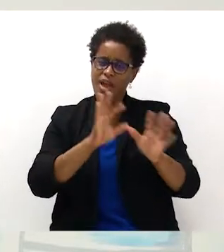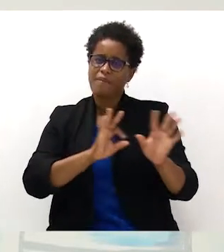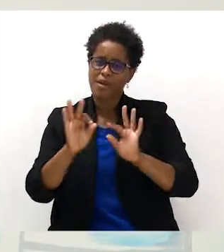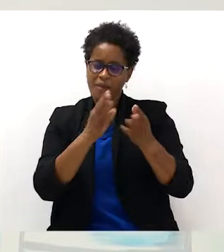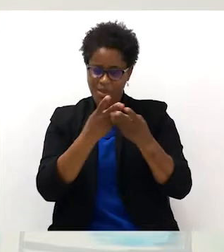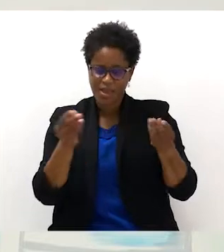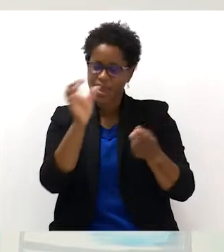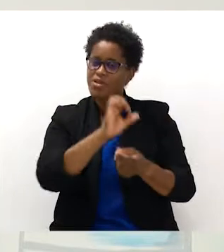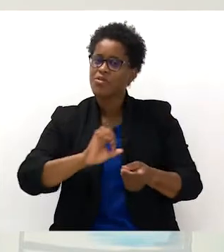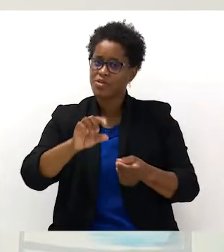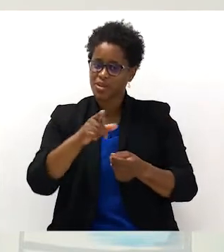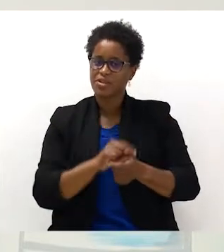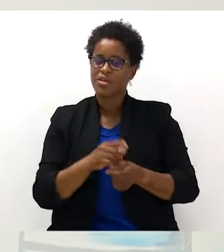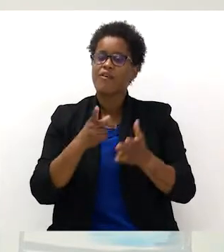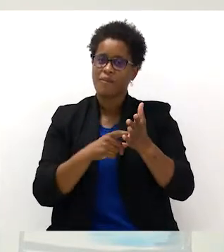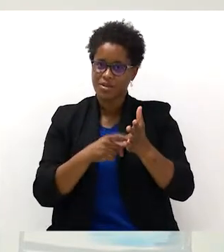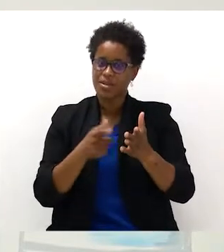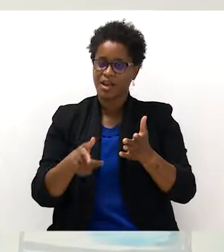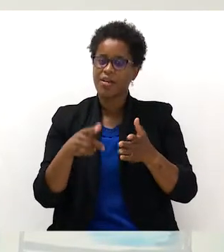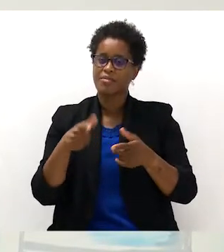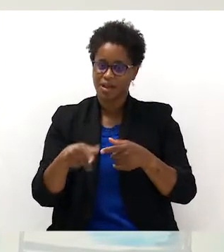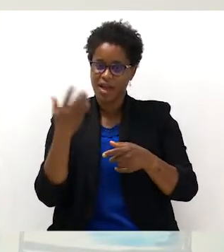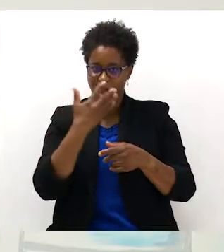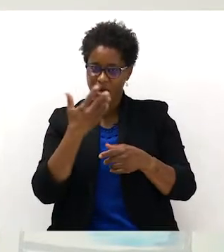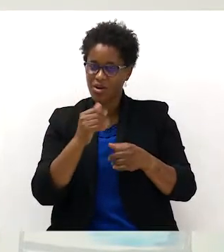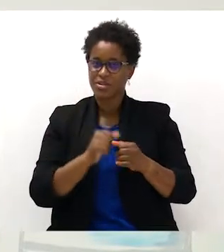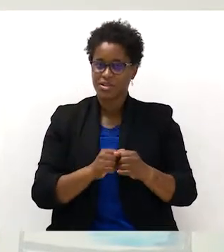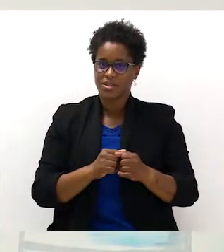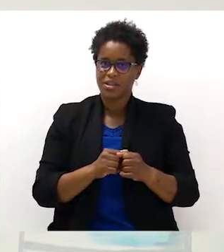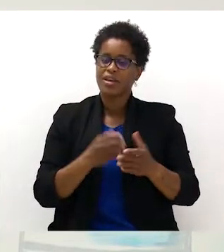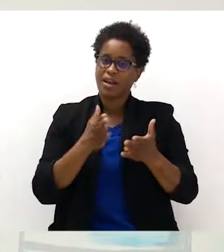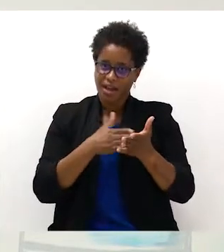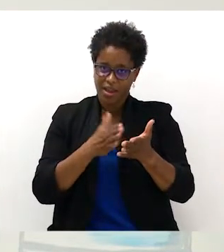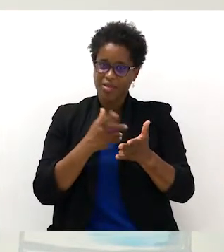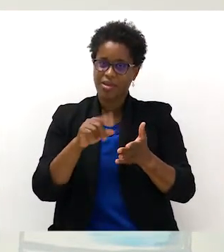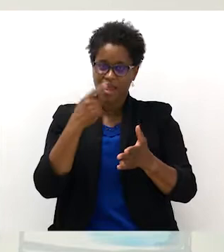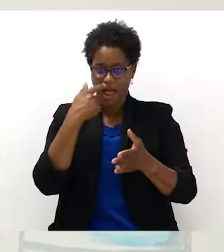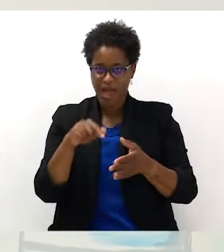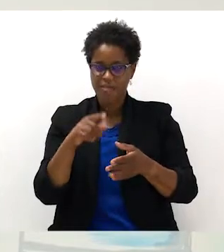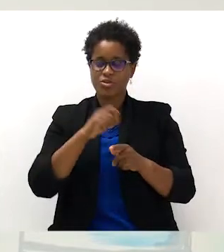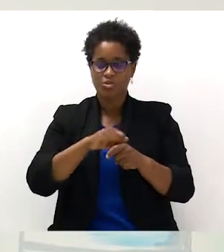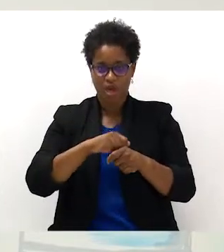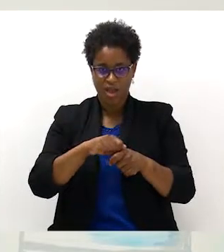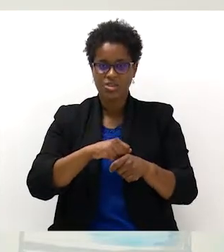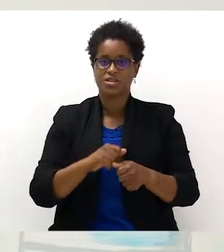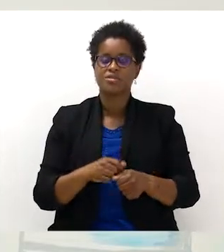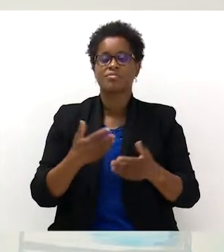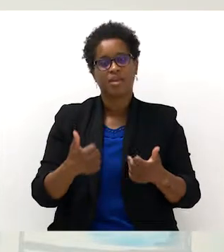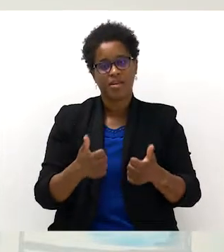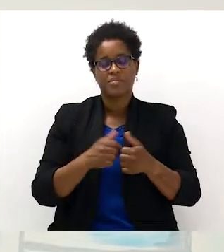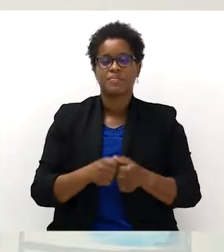prepararam os materiais que vão precisar para assistir às aulas? O caderno, o lápis, borracha?